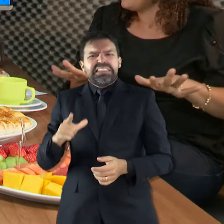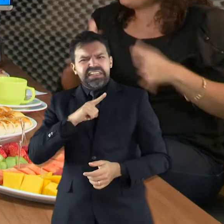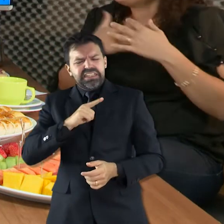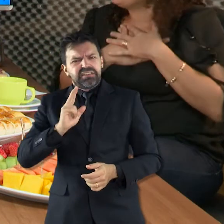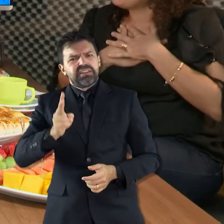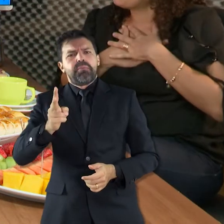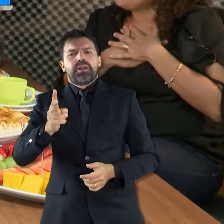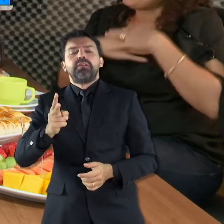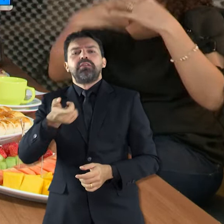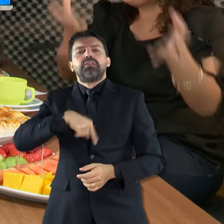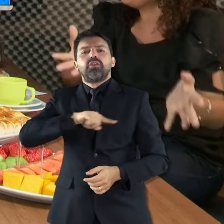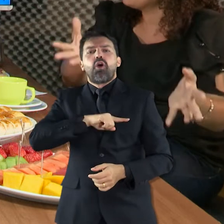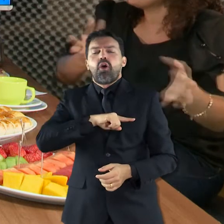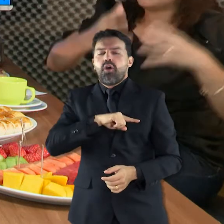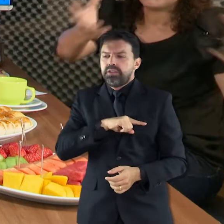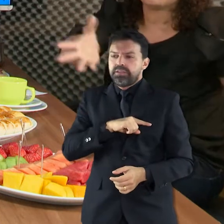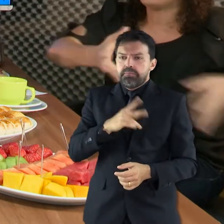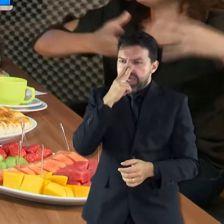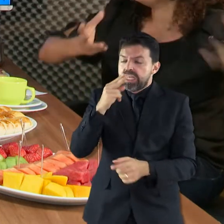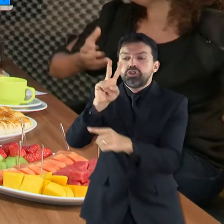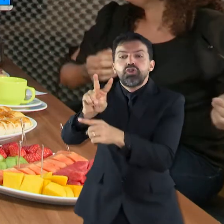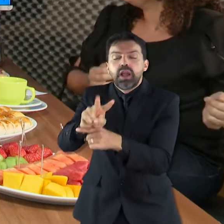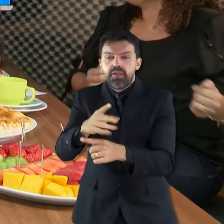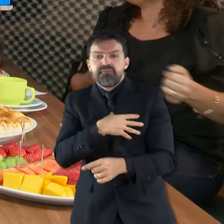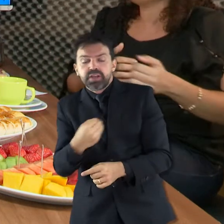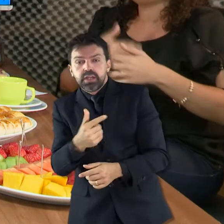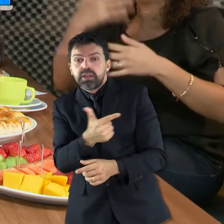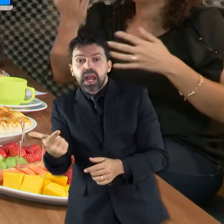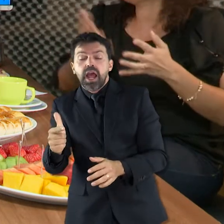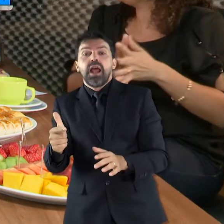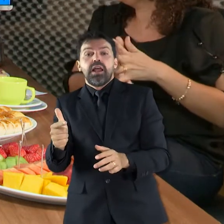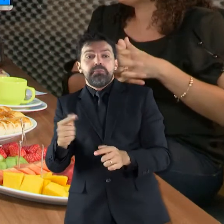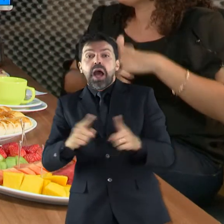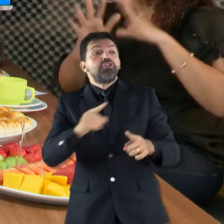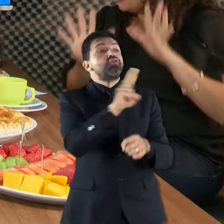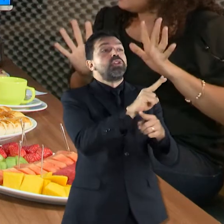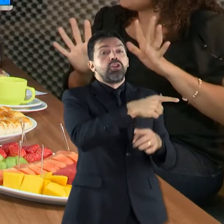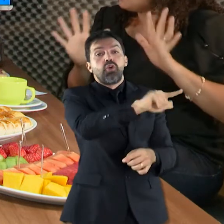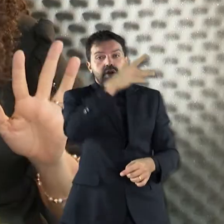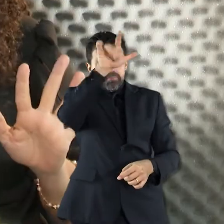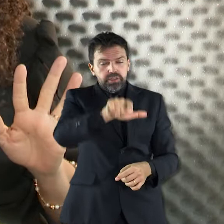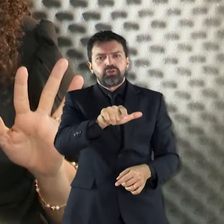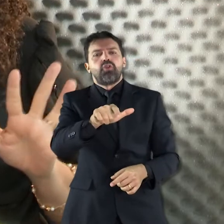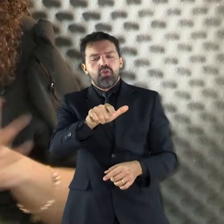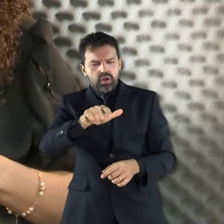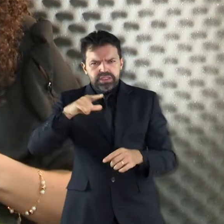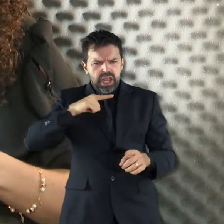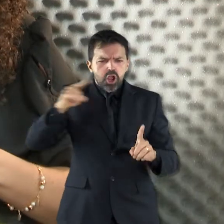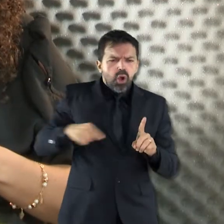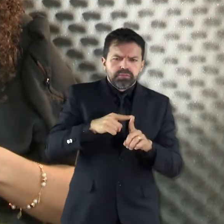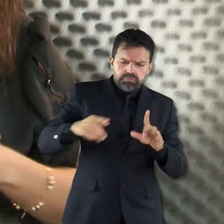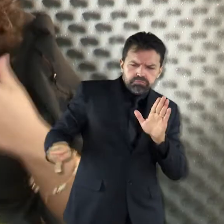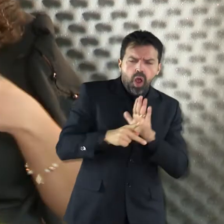né? Às vezes a gente não cuida dos nossos filhos, mas cuida dos filhos dos outros, ou cuida de um cachorro, ou cuida de um gato, ou participa de ajuda humanitária, mas todo mundo vem com a missão aqui pra